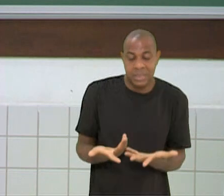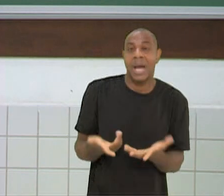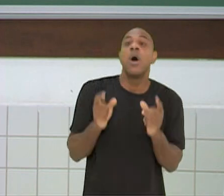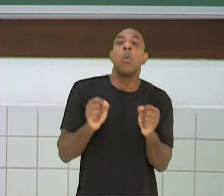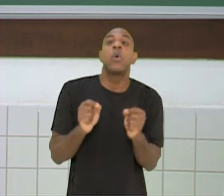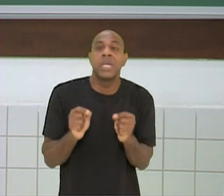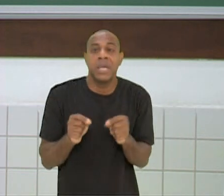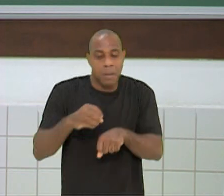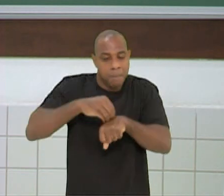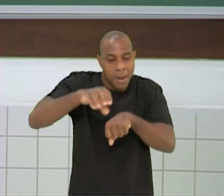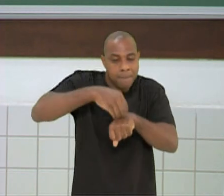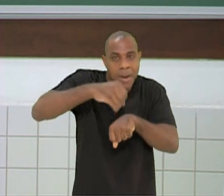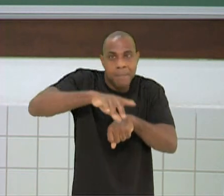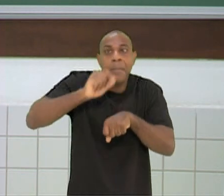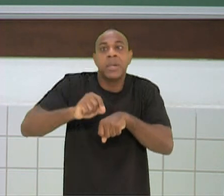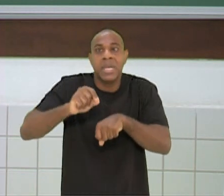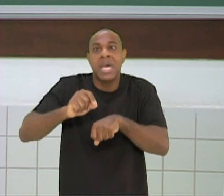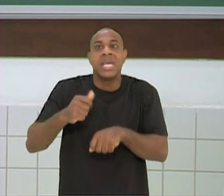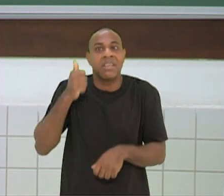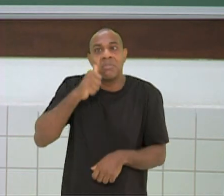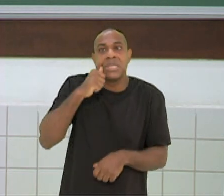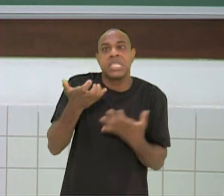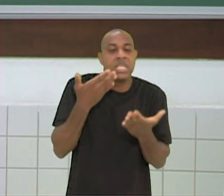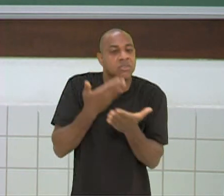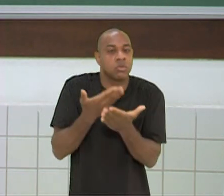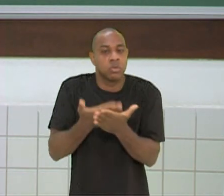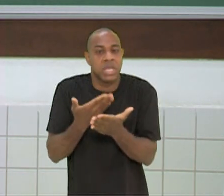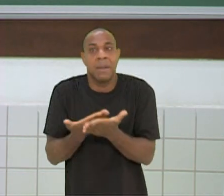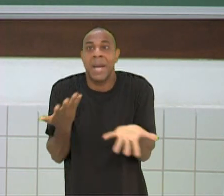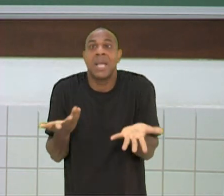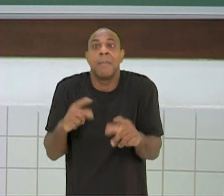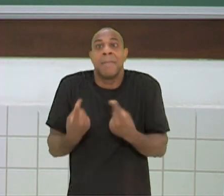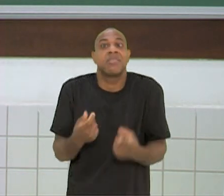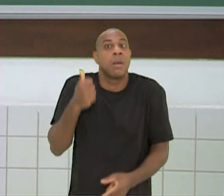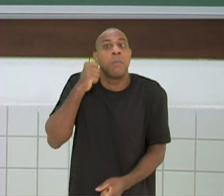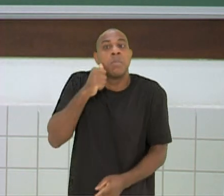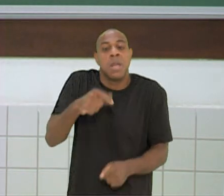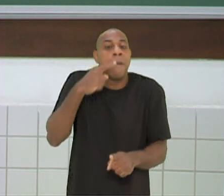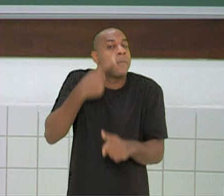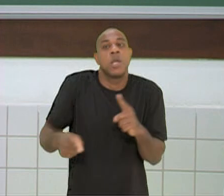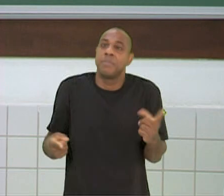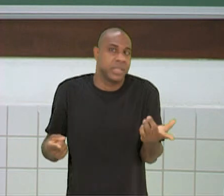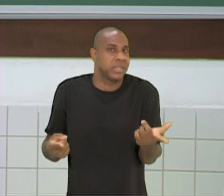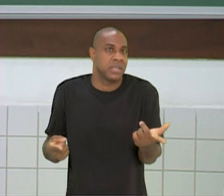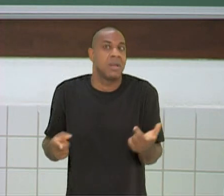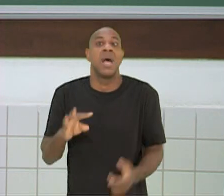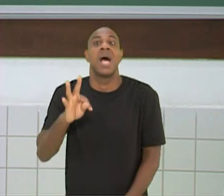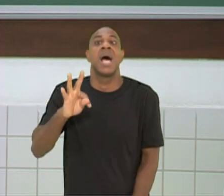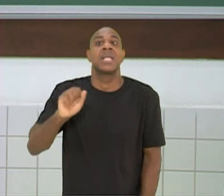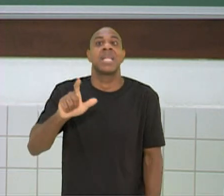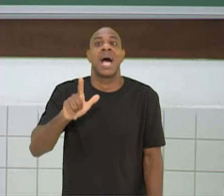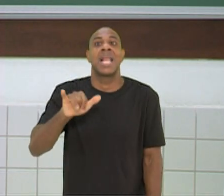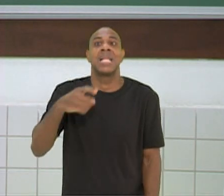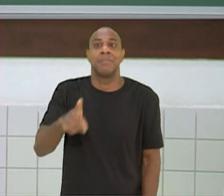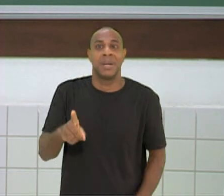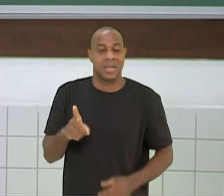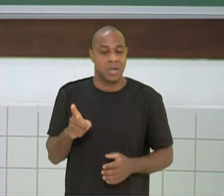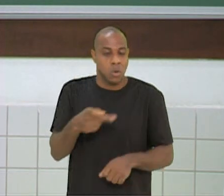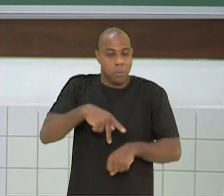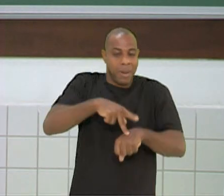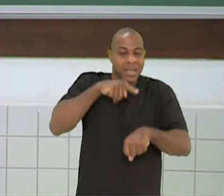numa região onde era proibido, onde o Talibã, e lembra que nós falamos na última aula, o Talibã não permitia que meninas